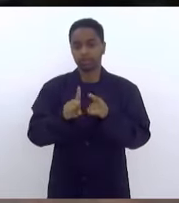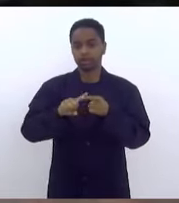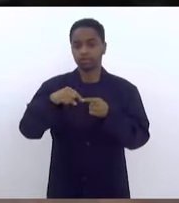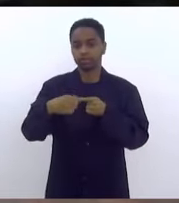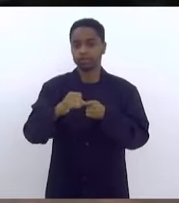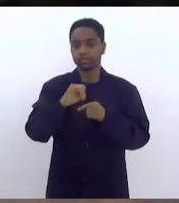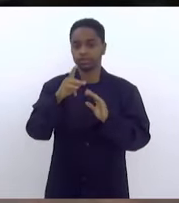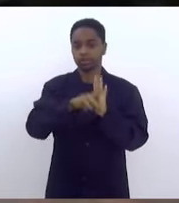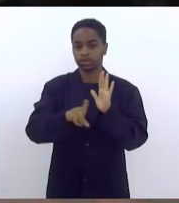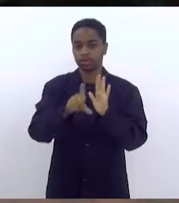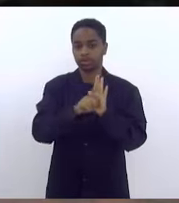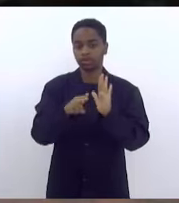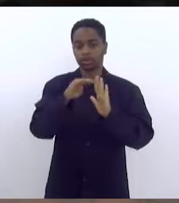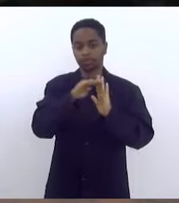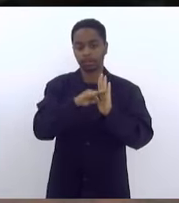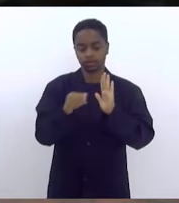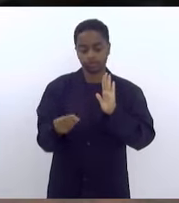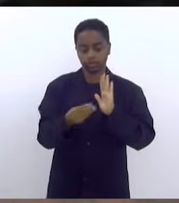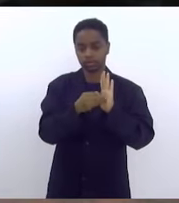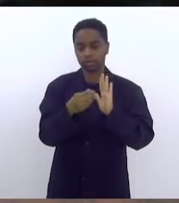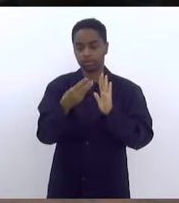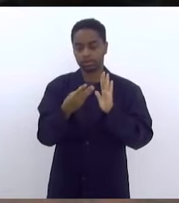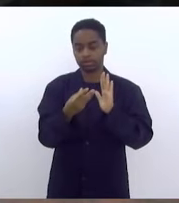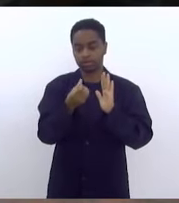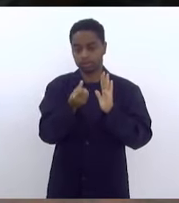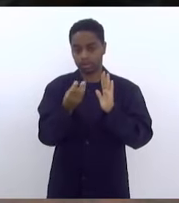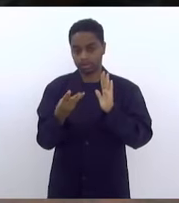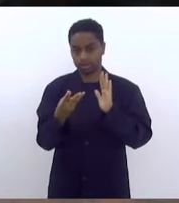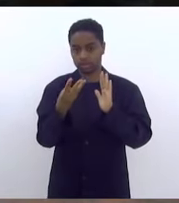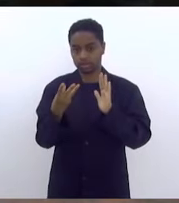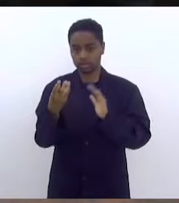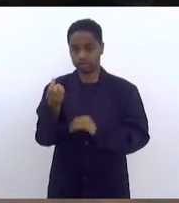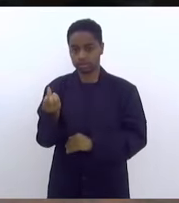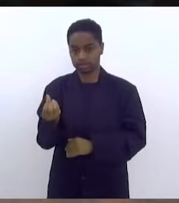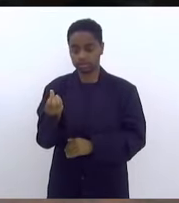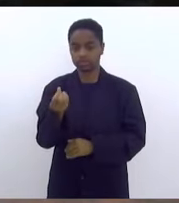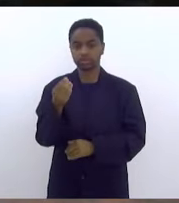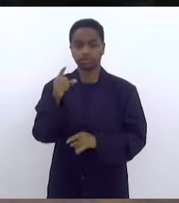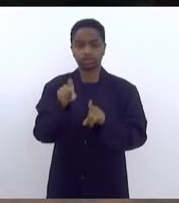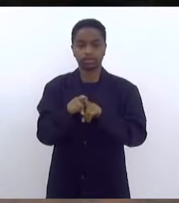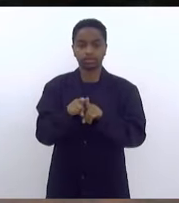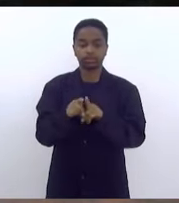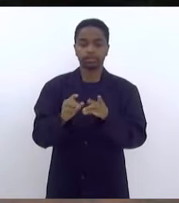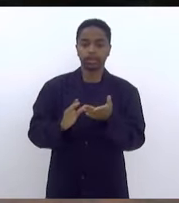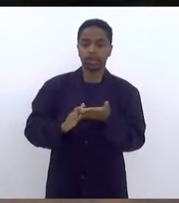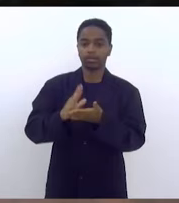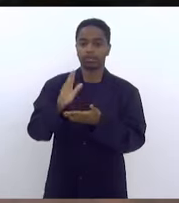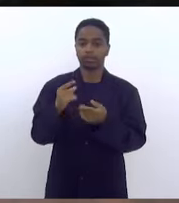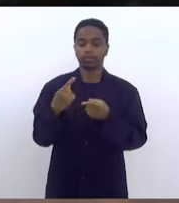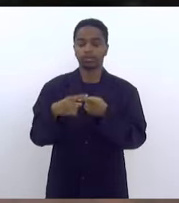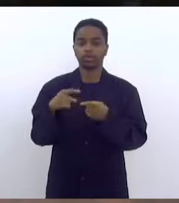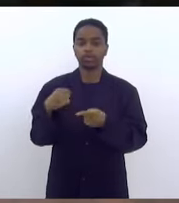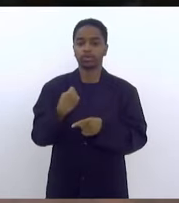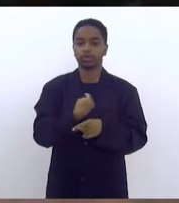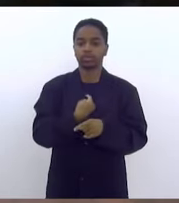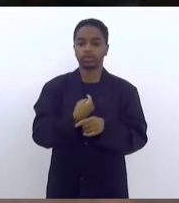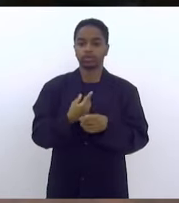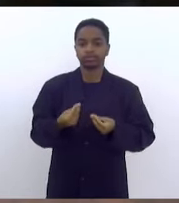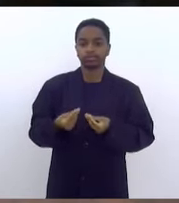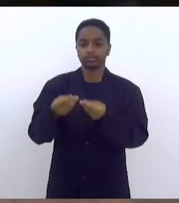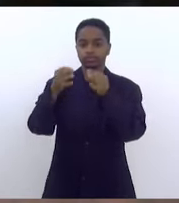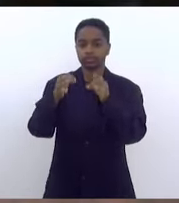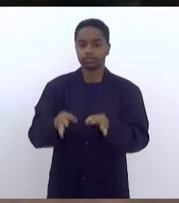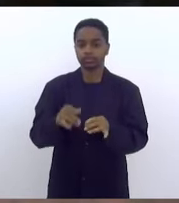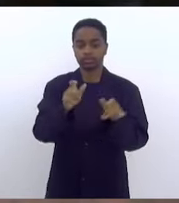pauta 6336, que também aprove para a gente dar dignidade a esses militares do Corpo de